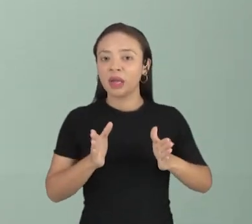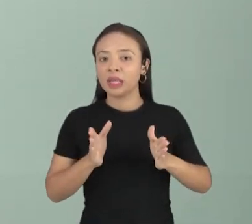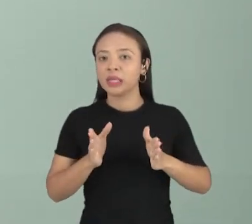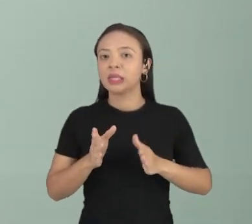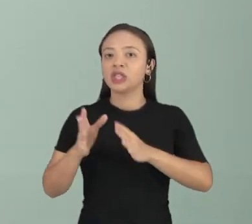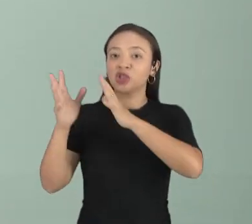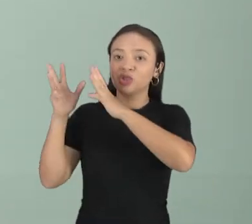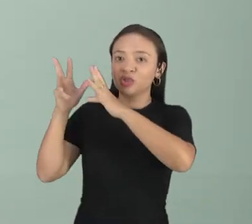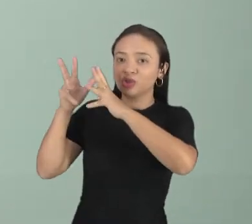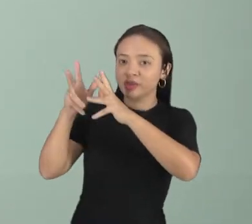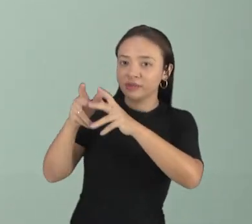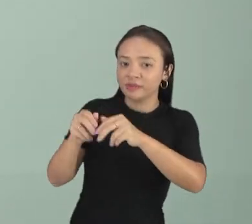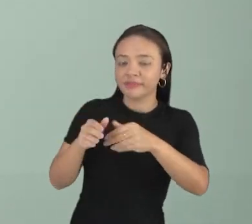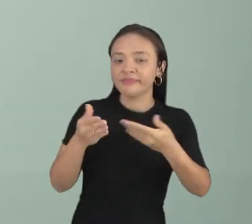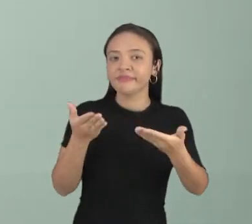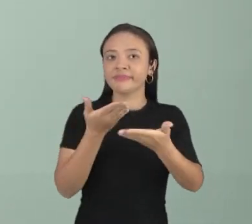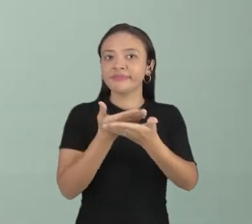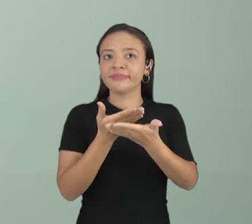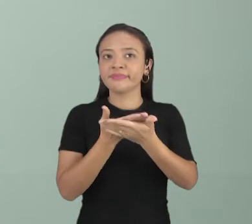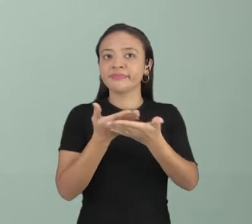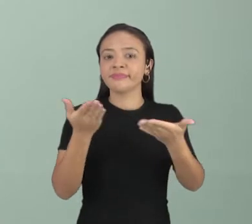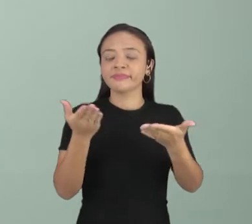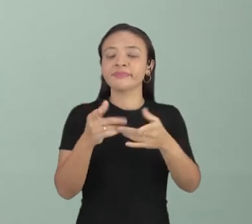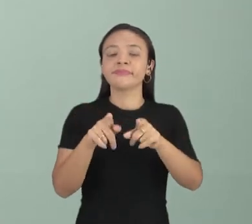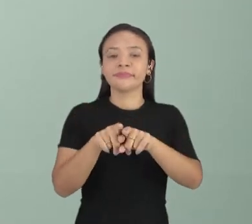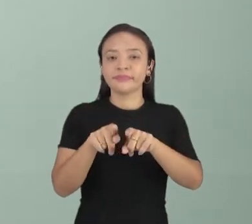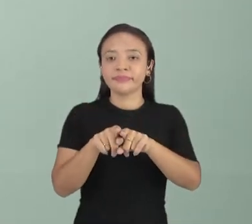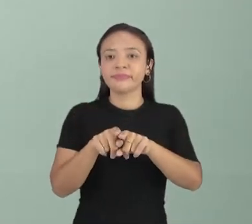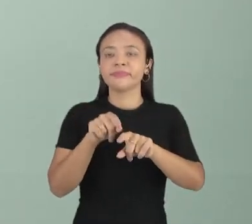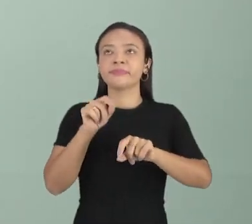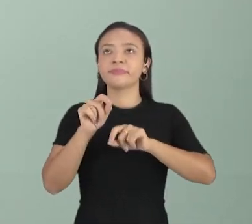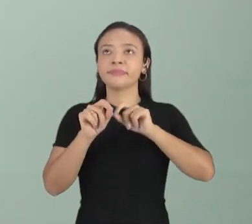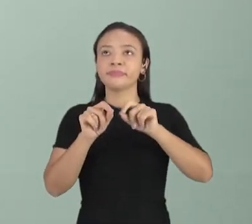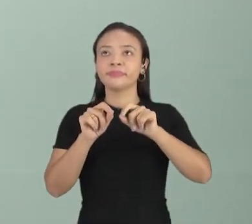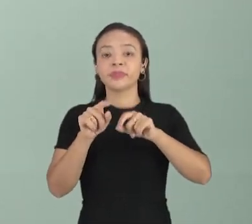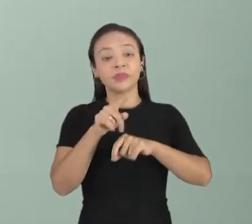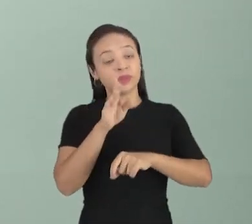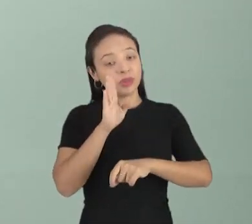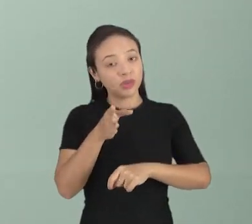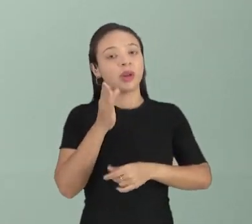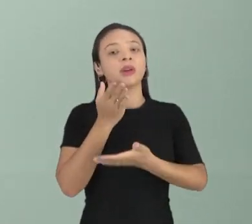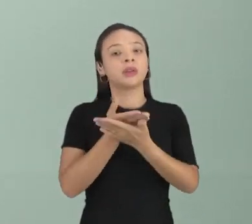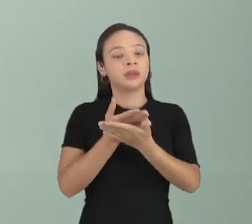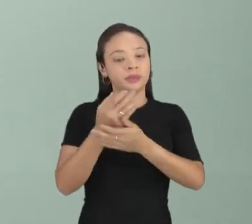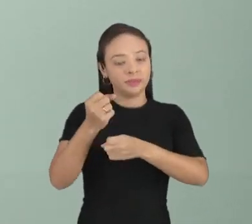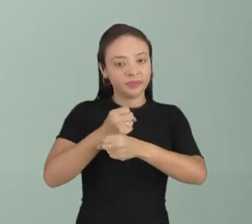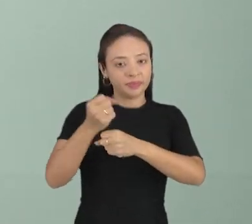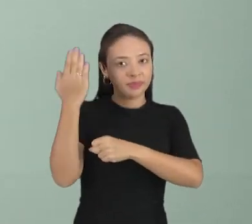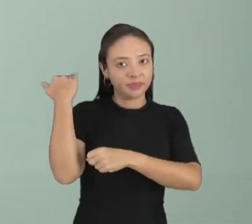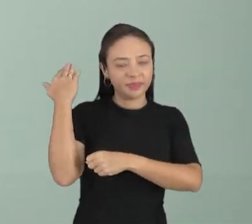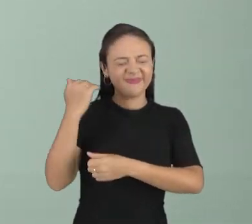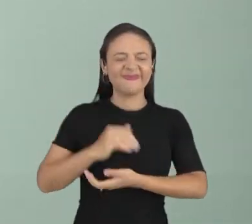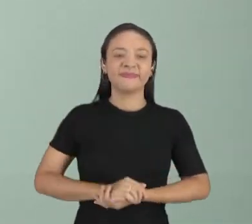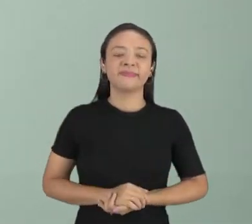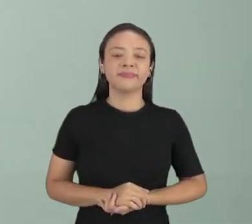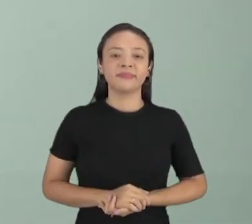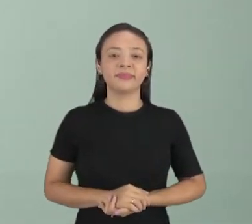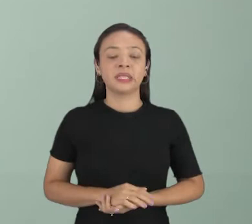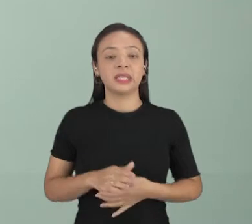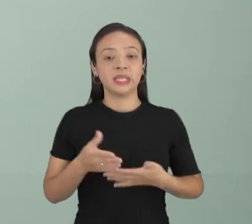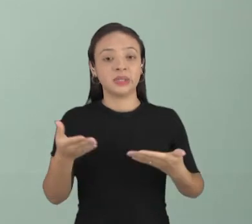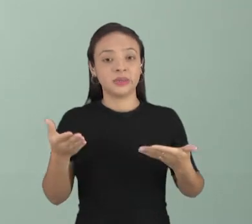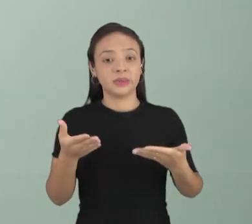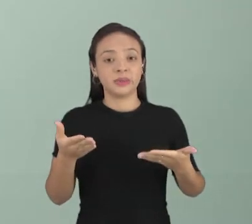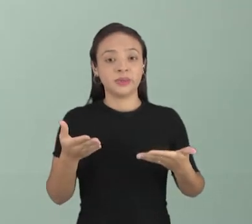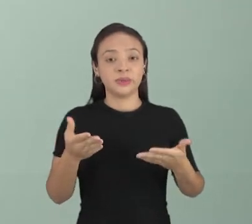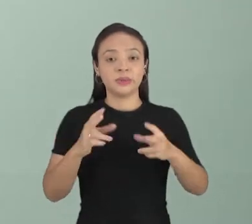de revisão, a nossa aula de hoje também vai ser uma aula que vocês já viram aí o ano passado, ok? Pessoal, então vamos lá. O